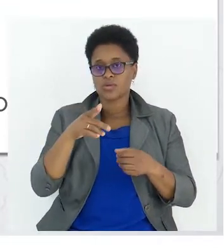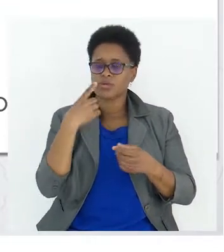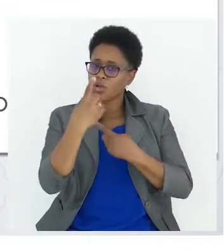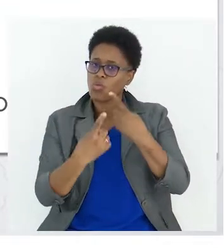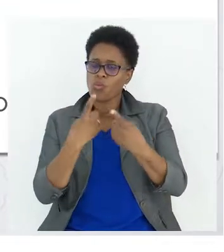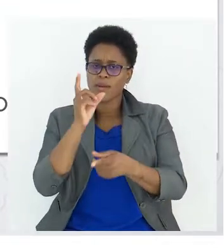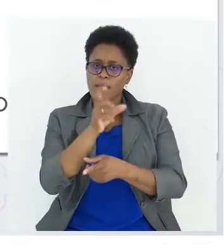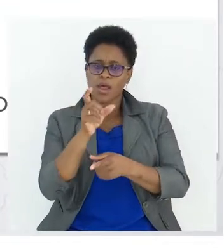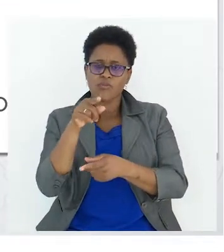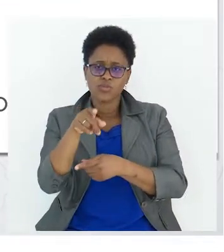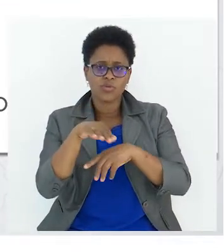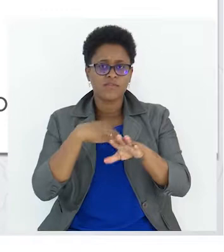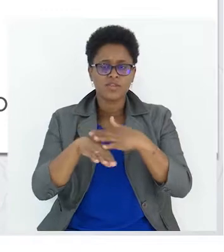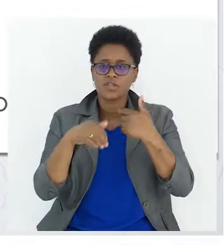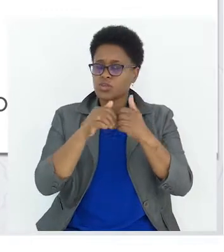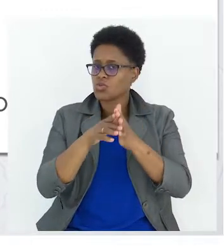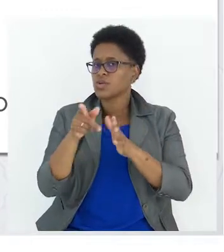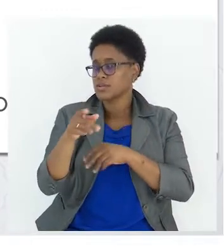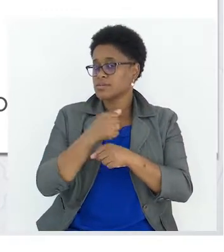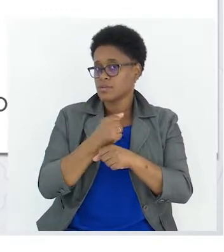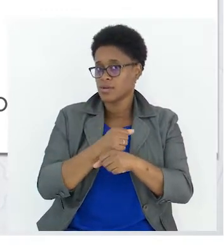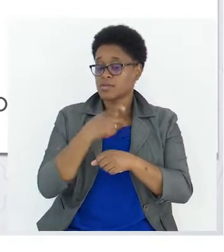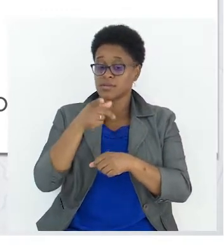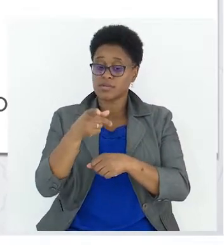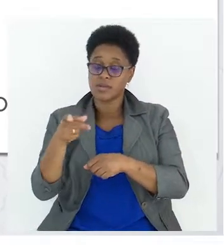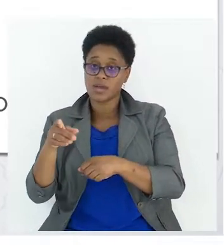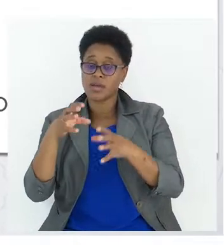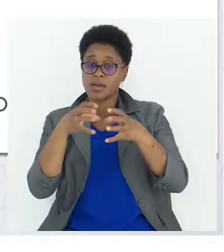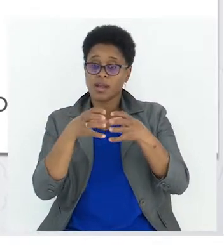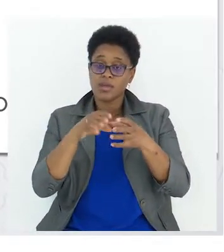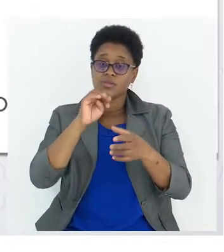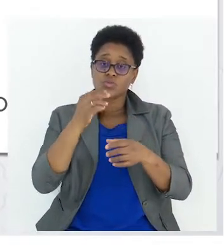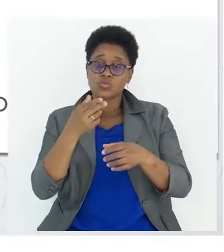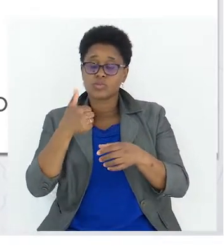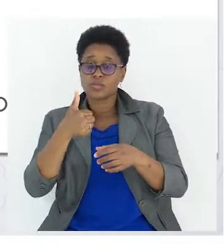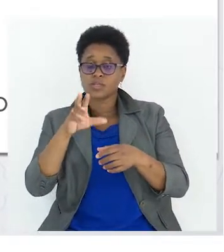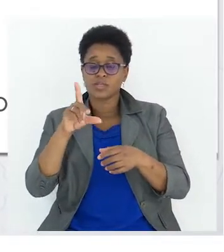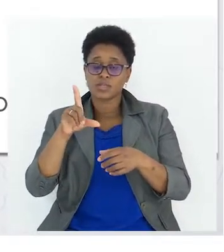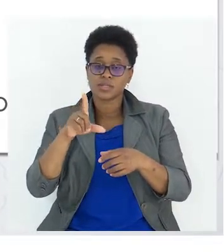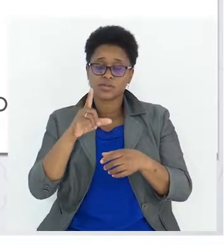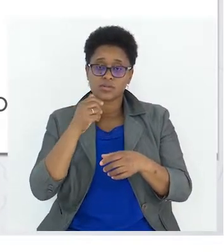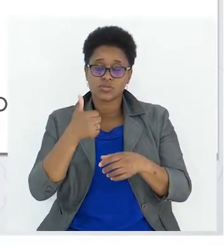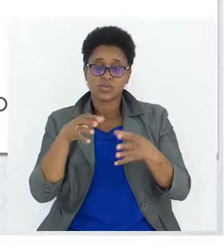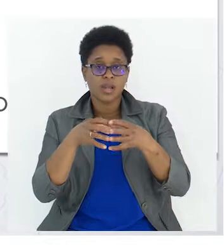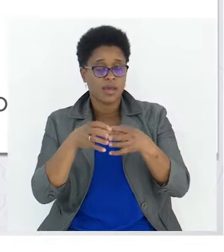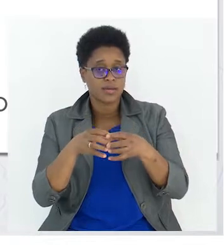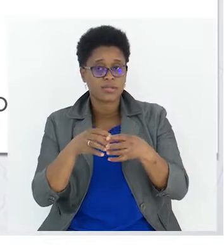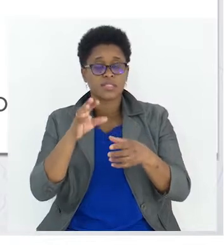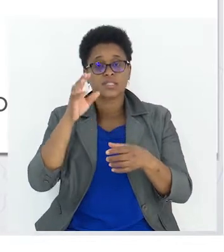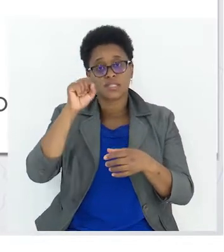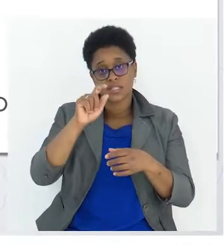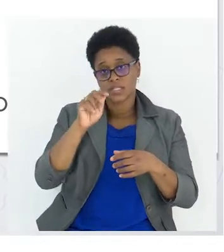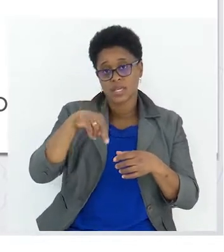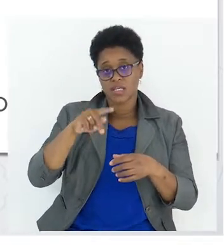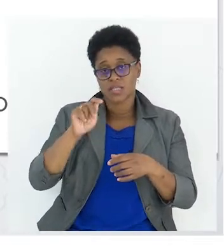algumas palavras, tu vais fazer toda essa tarefa, indicar a classe, indicar a subclasse, o género e o número.